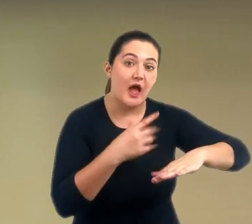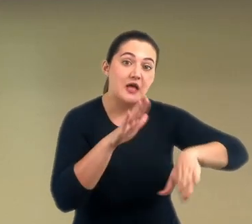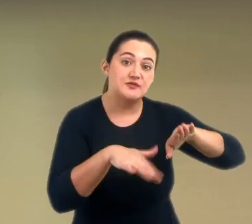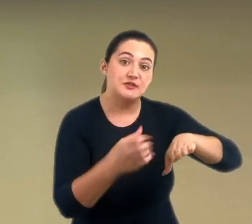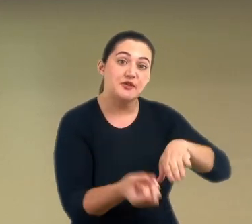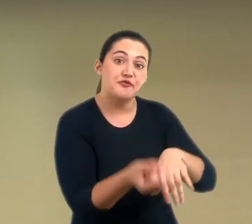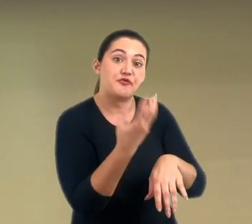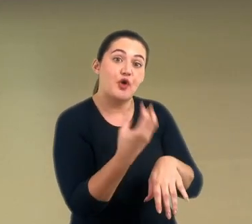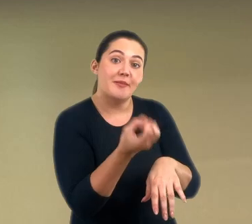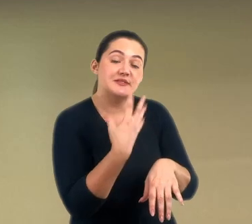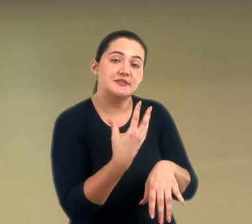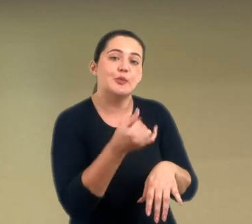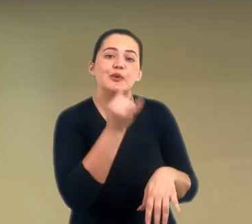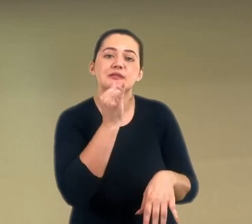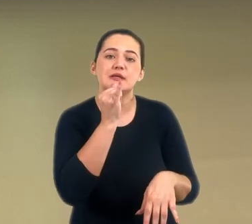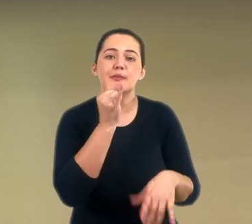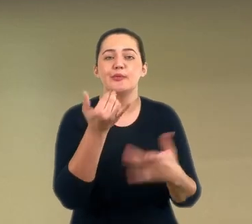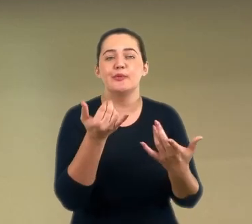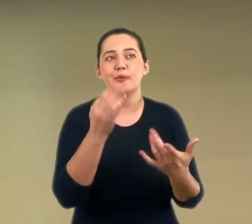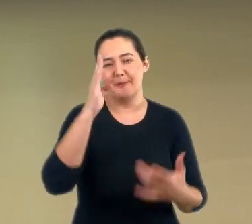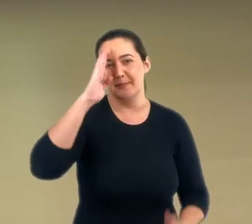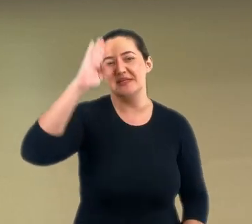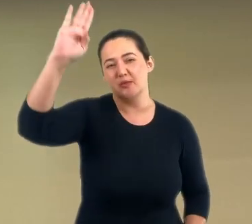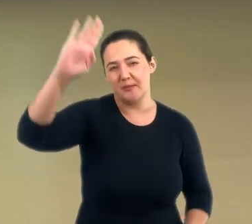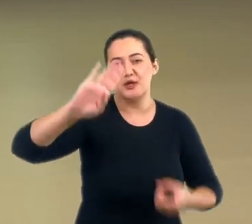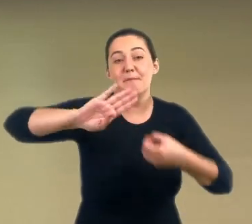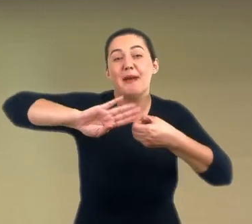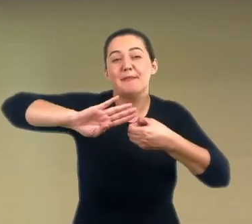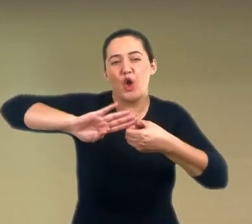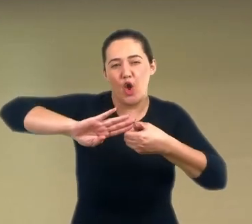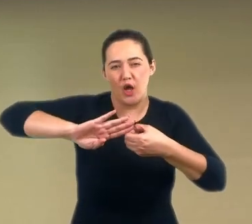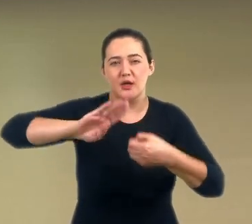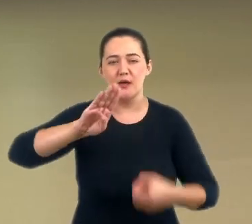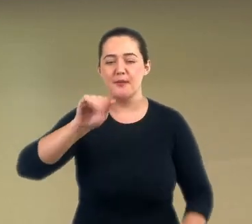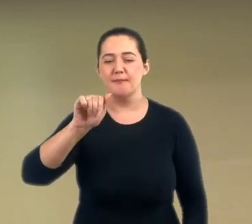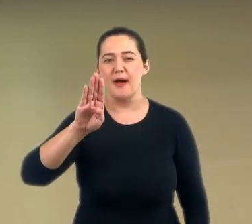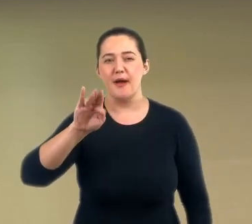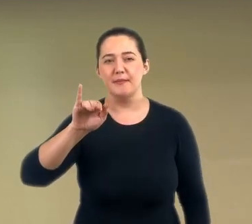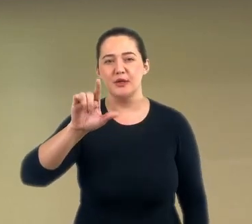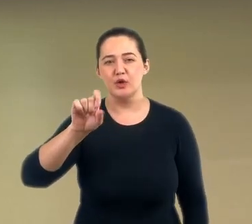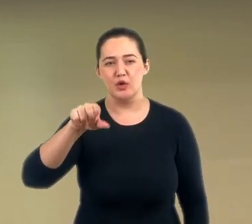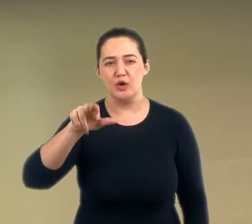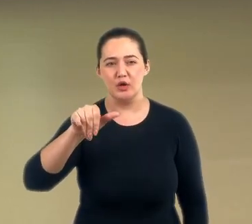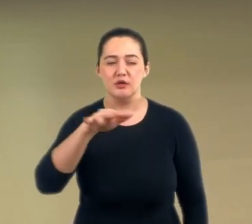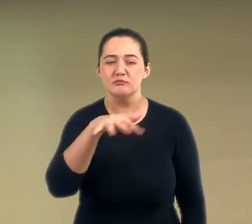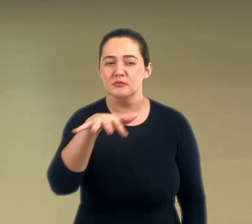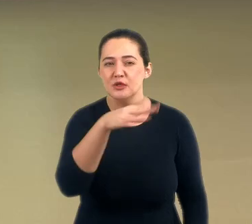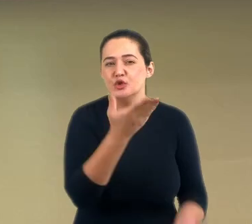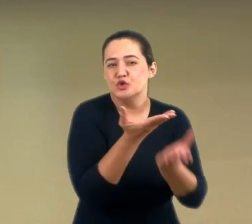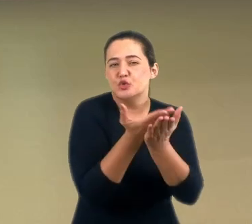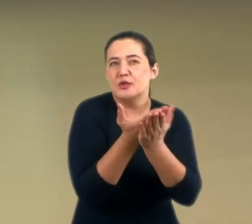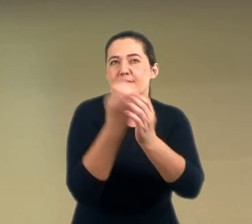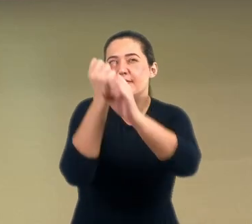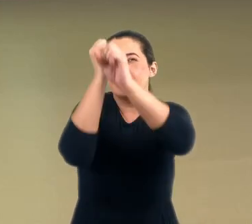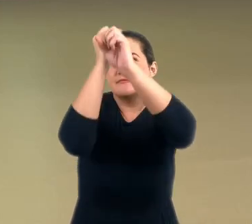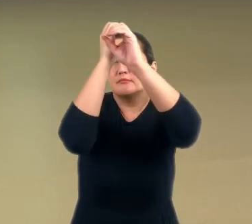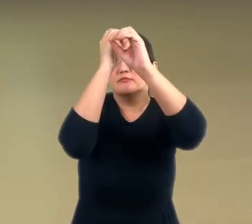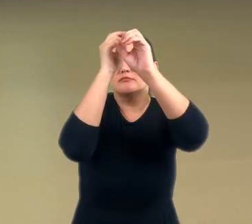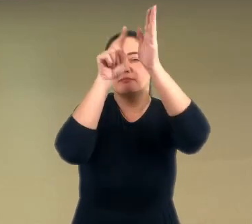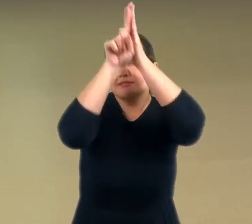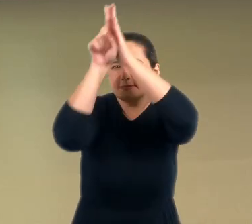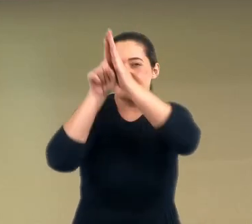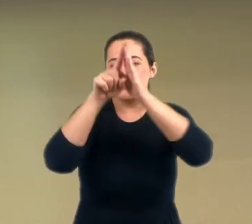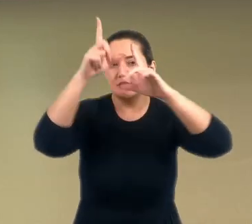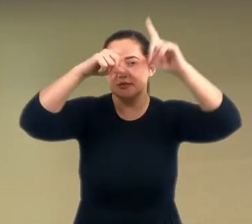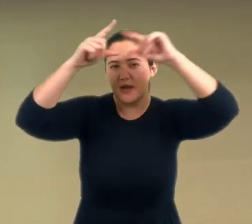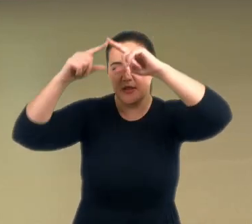informação astronômica. Alguém fala assim, principalmente os babilônios que estudaram bastante astronomia, ora, no 3º ano do